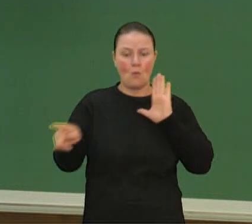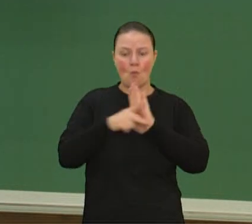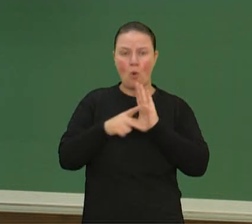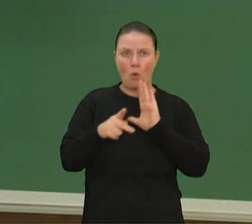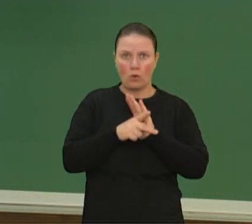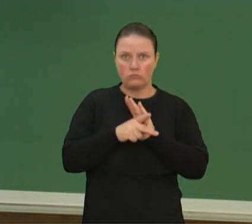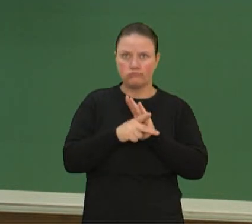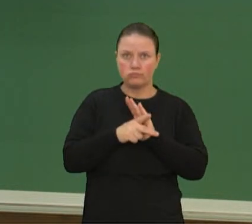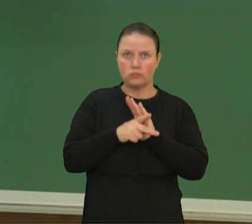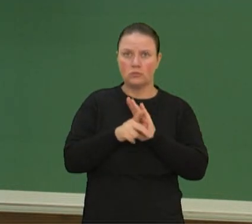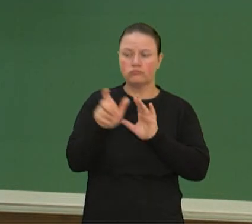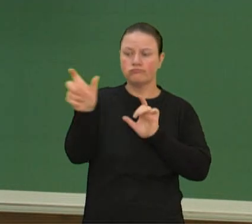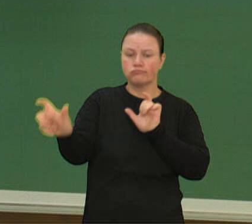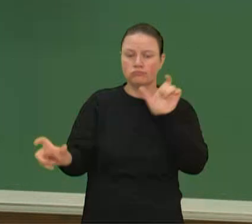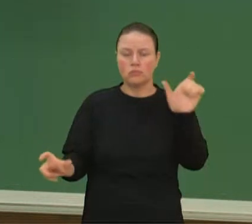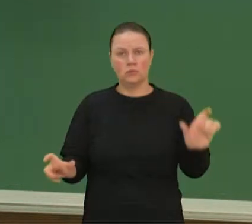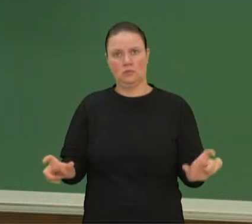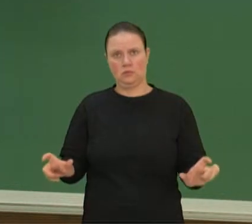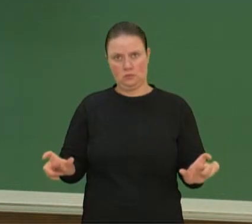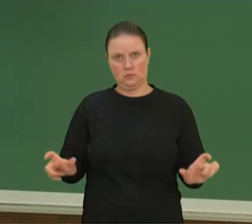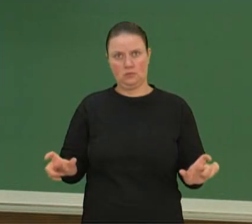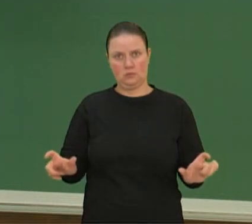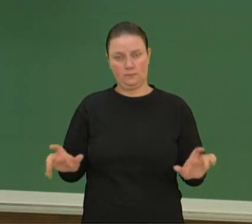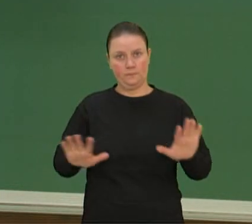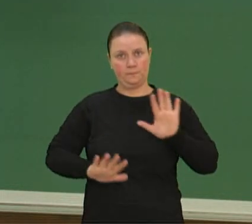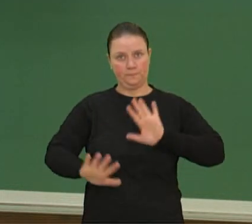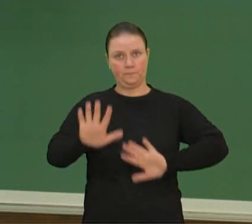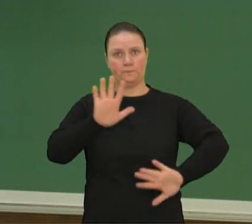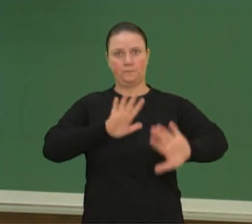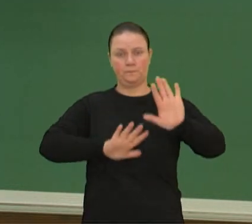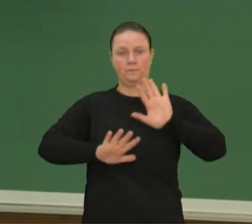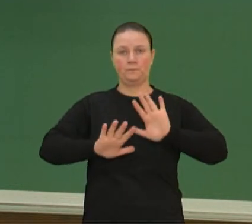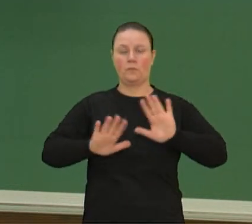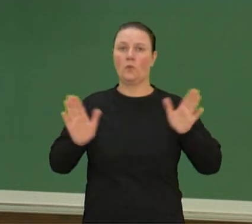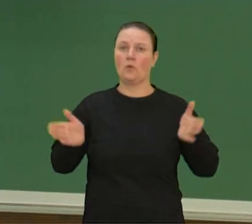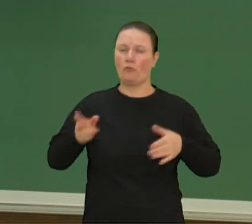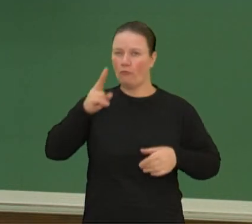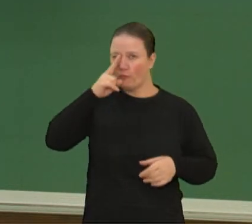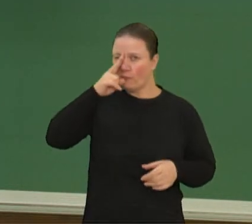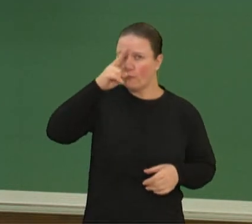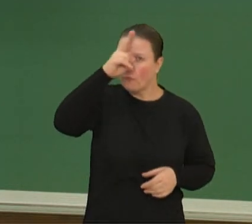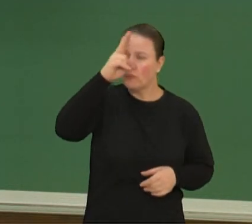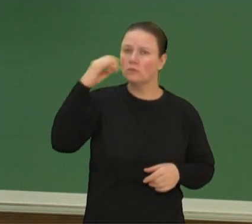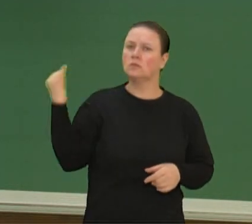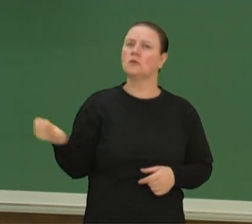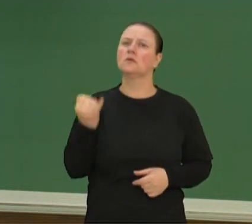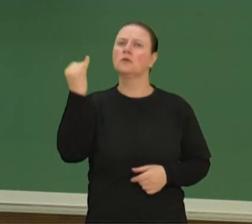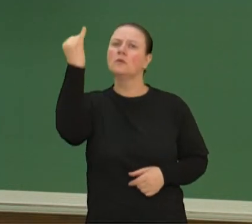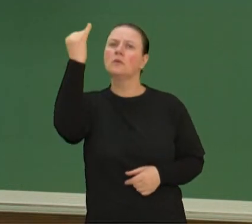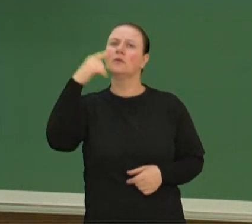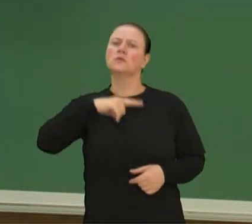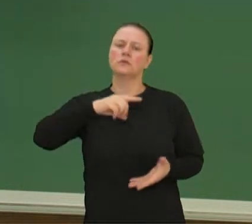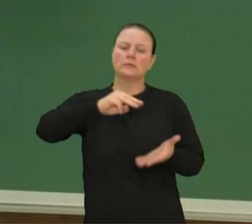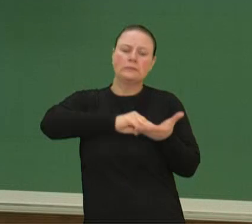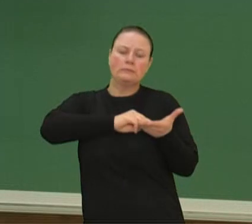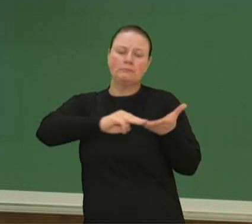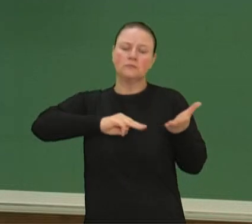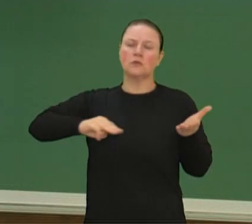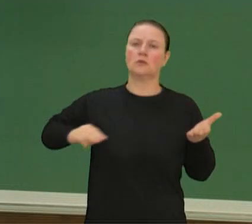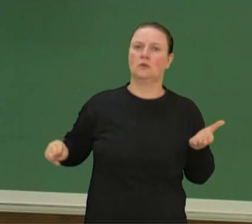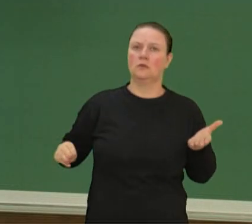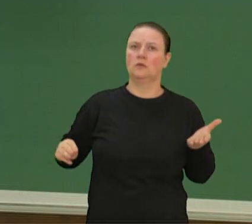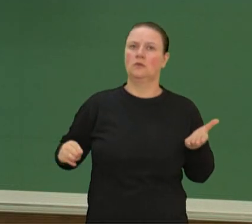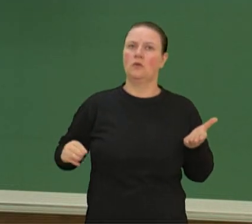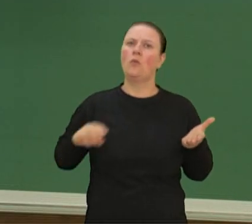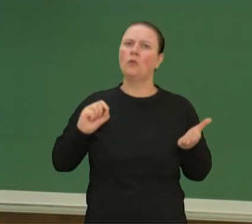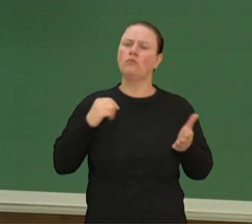comparações entre performances. Quando falamos então de força, é importante ter métodos, ou seja, maneiras para eu